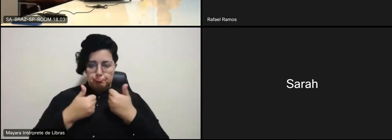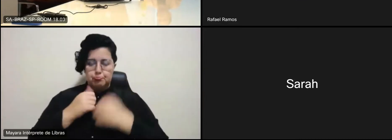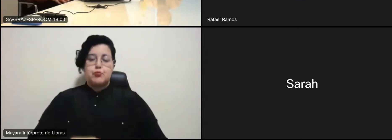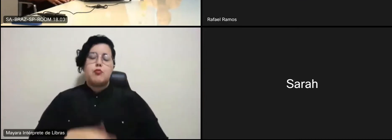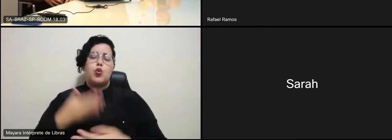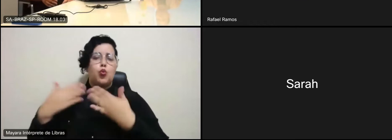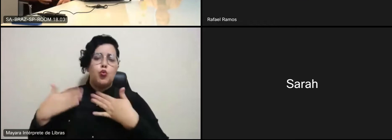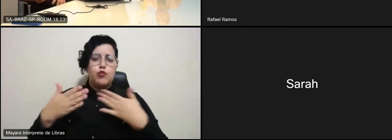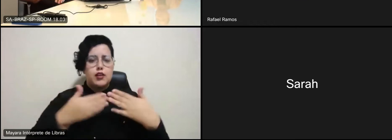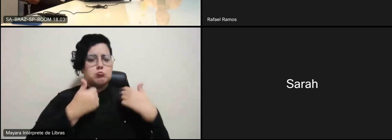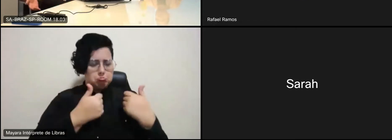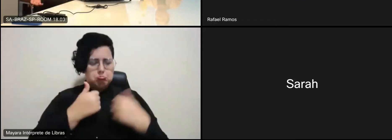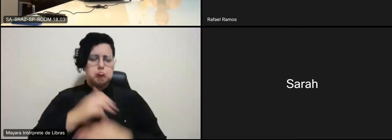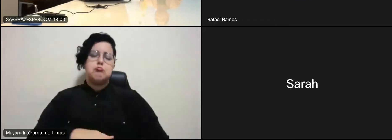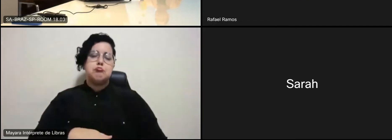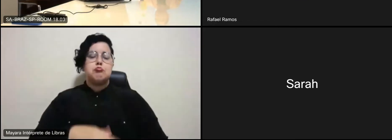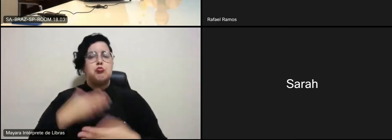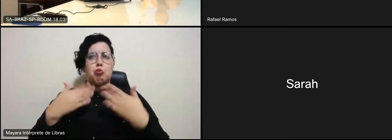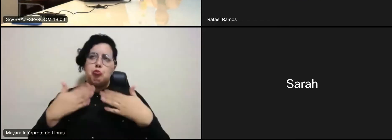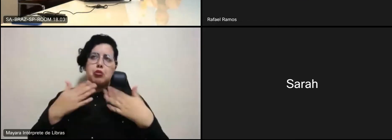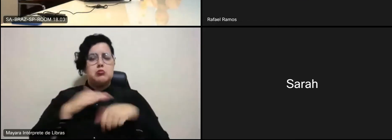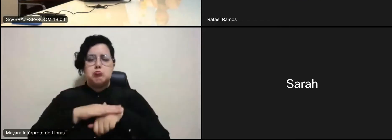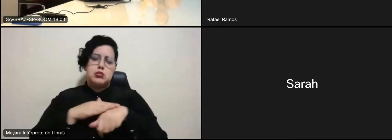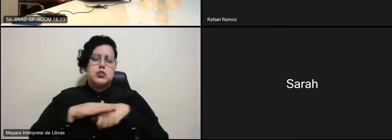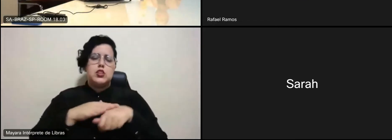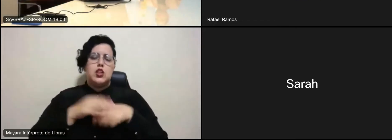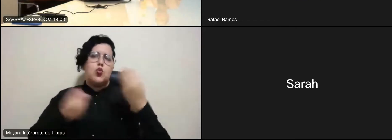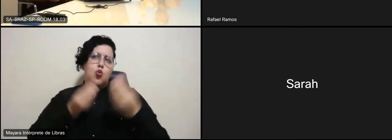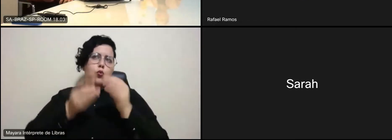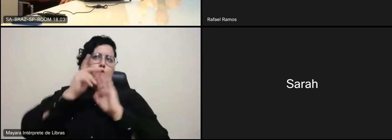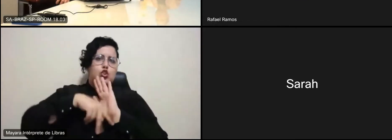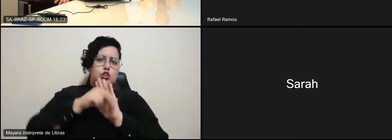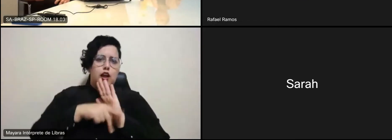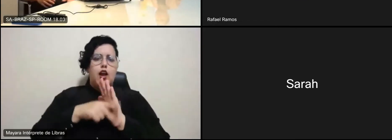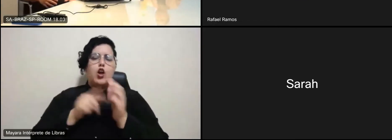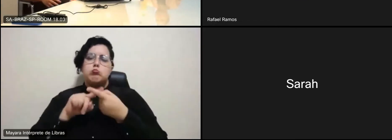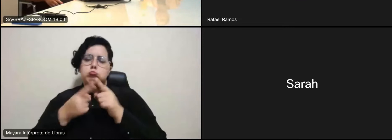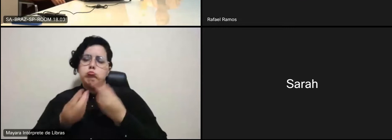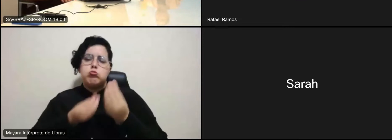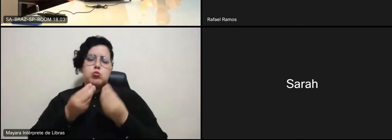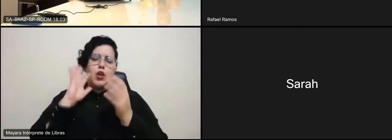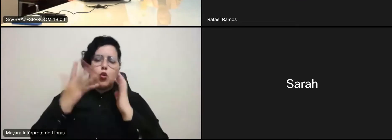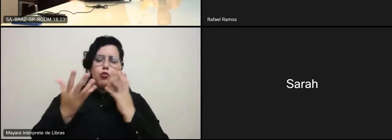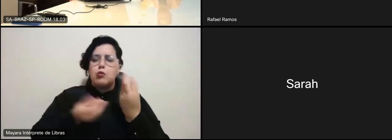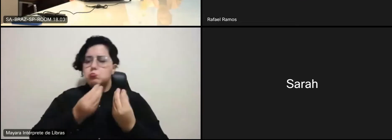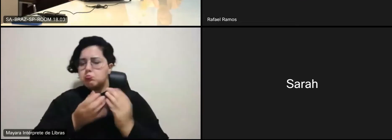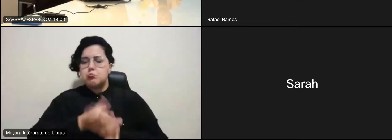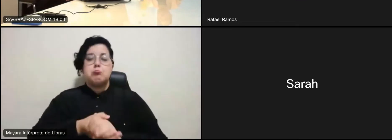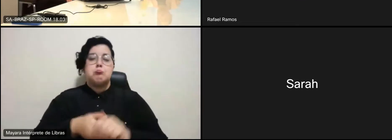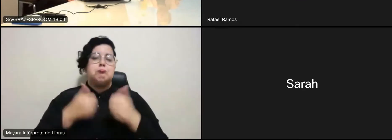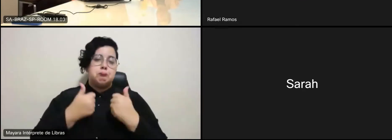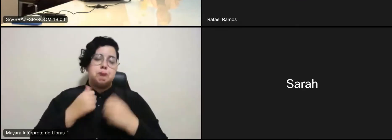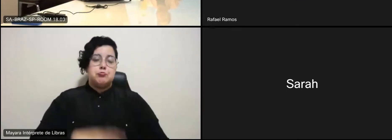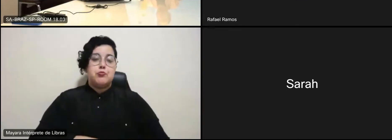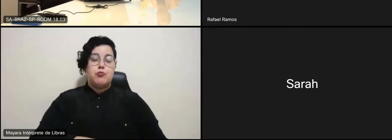Conversa vai, conversa vem, né? Estávamos discutindo atividades de projeto, quais opções seguir, quais soluções seguir. E certo